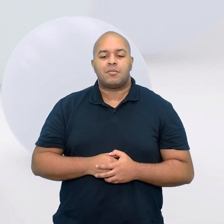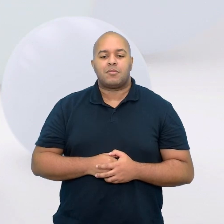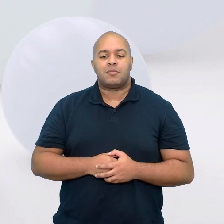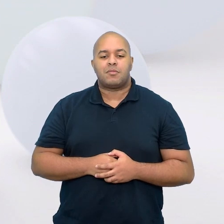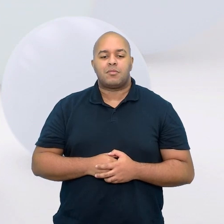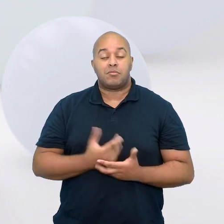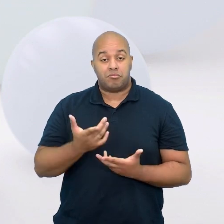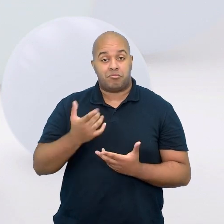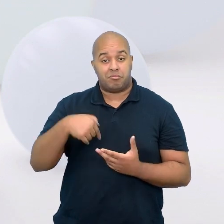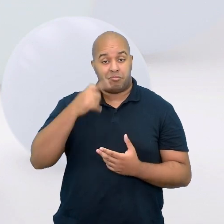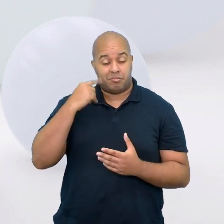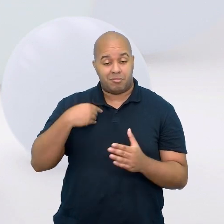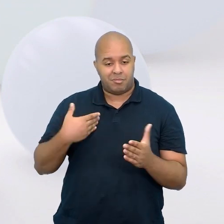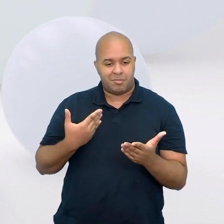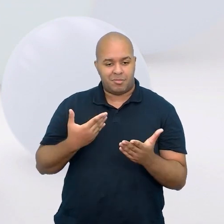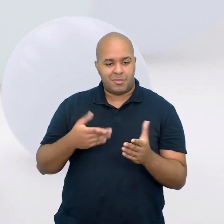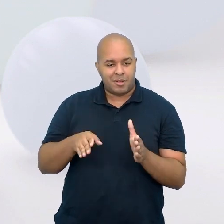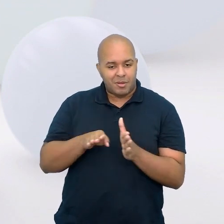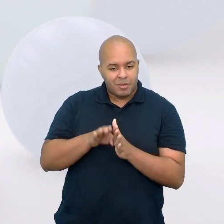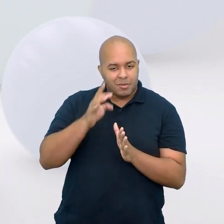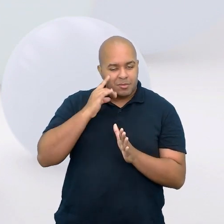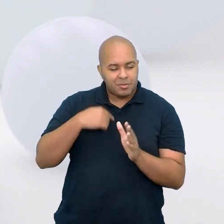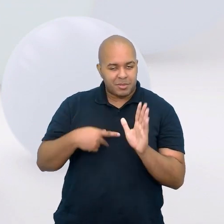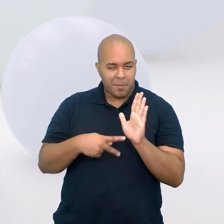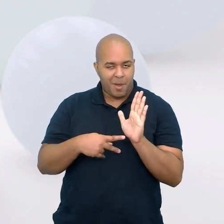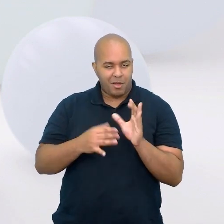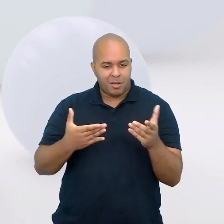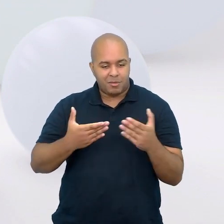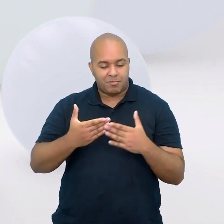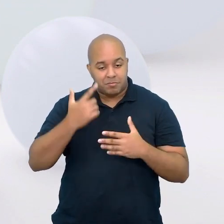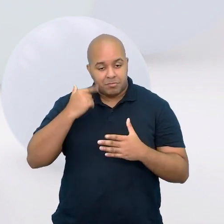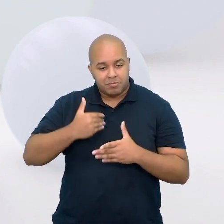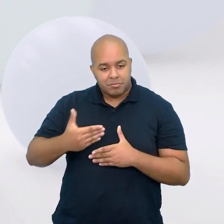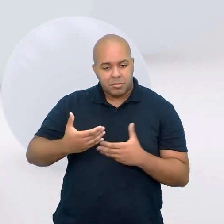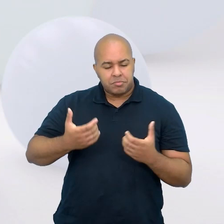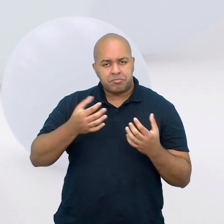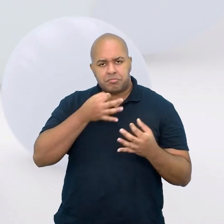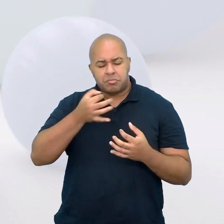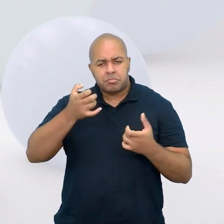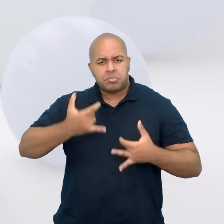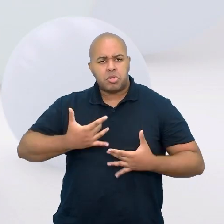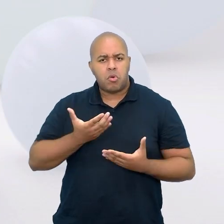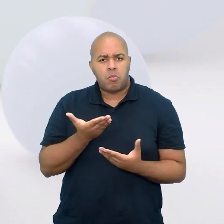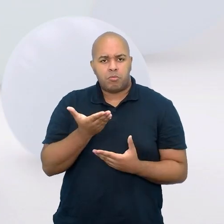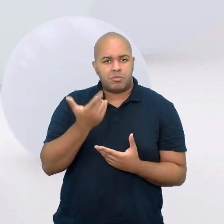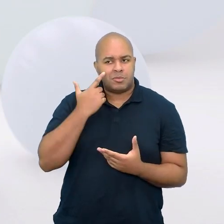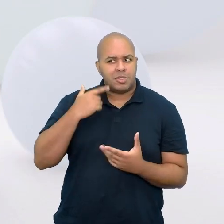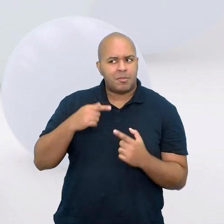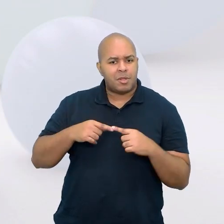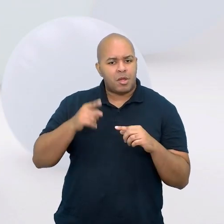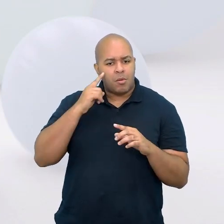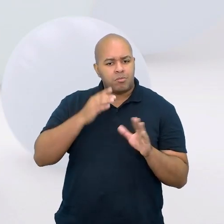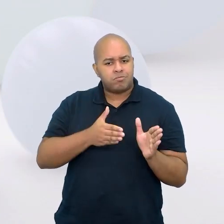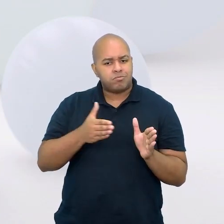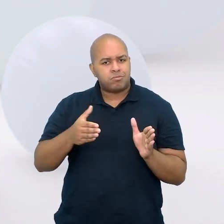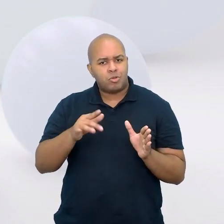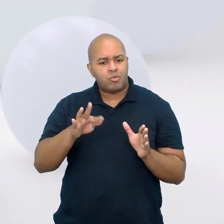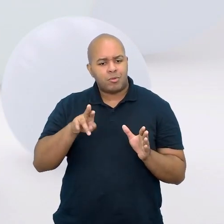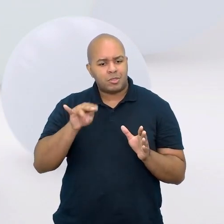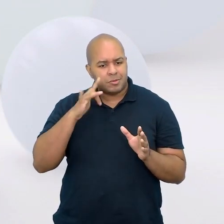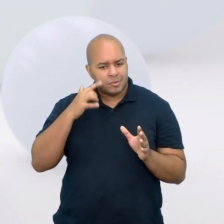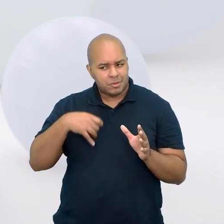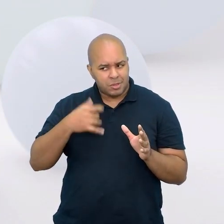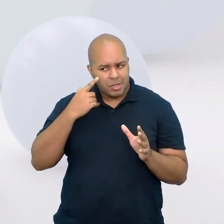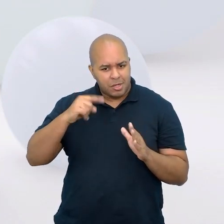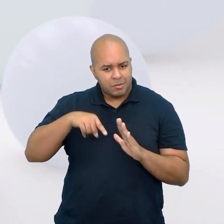a gente vai chegar no tempo então na nossa pauta a gente vai iniciar comentando um pouco com vocês sobre os percursos formativos